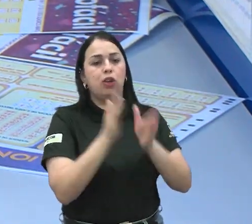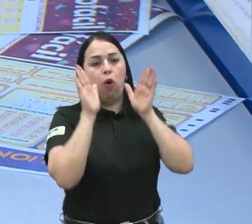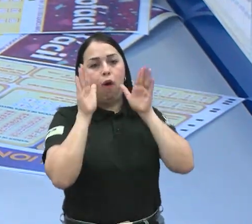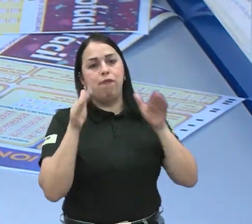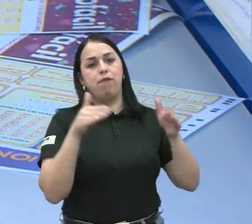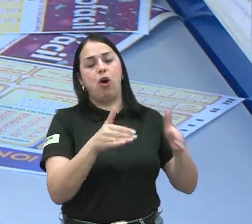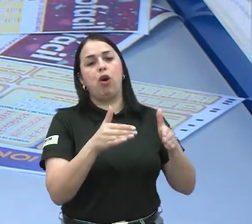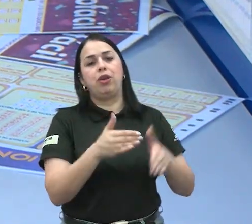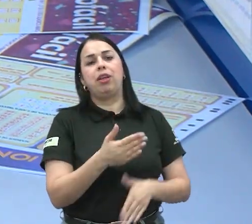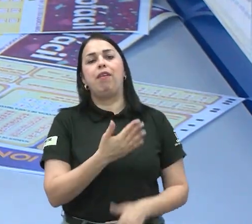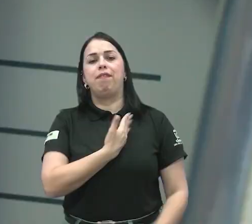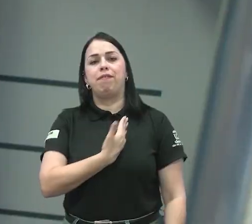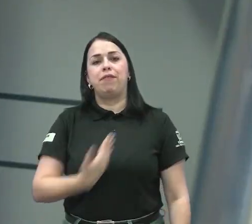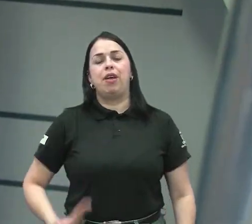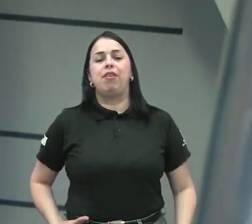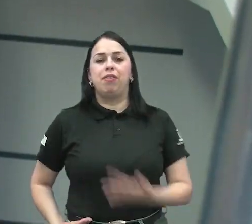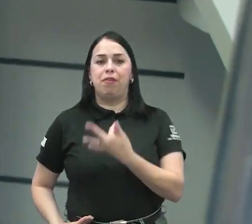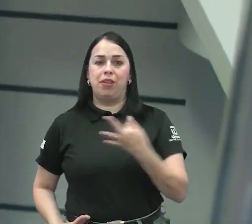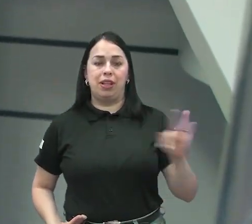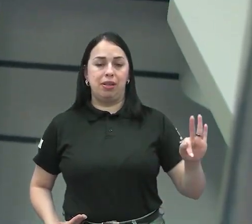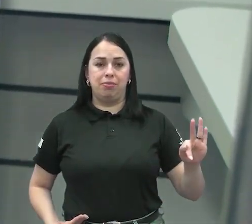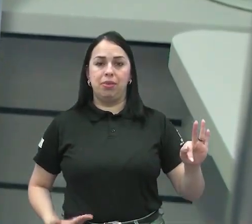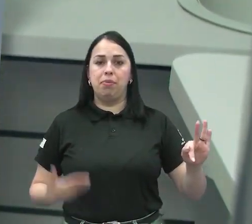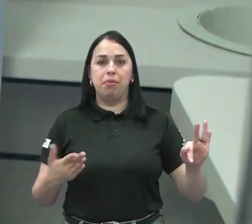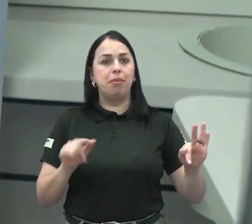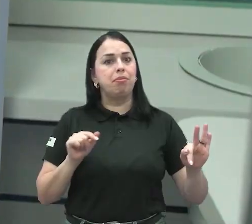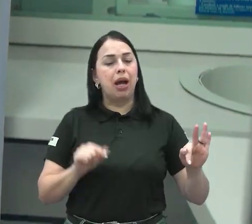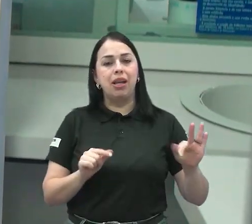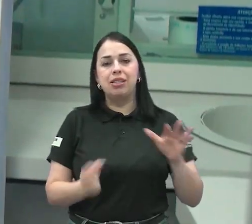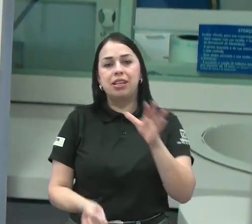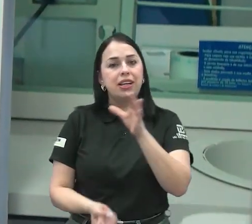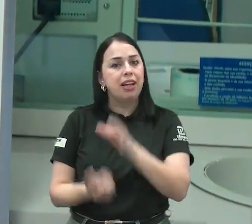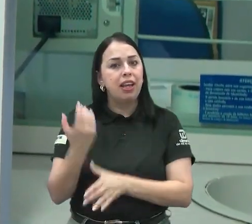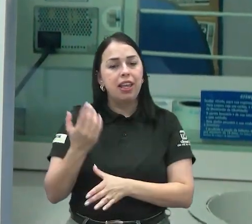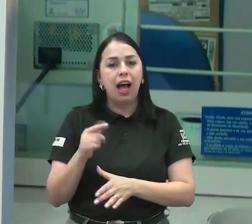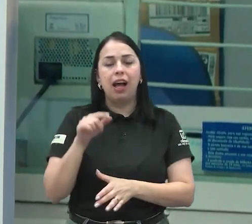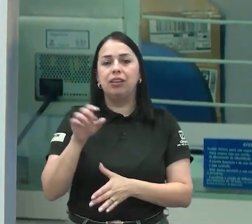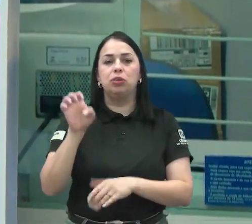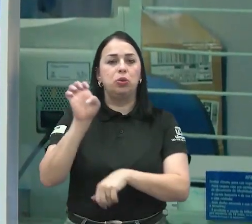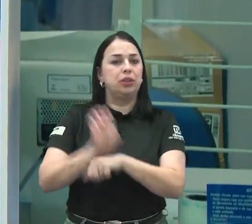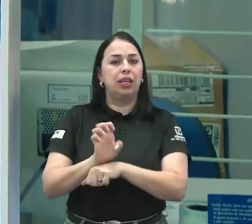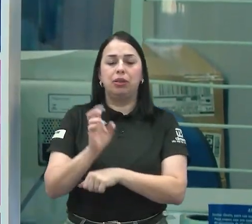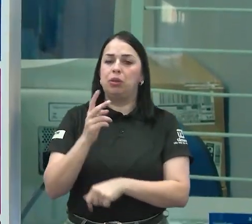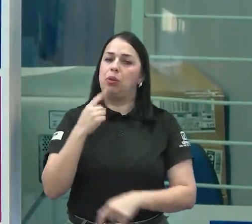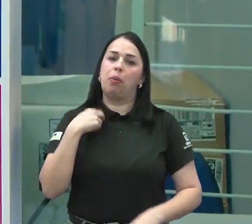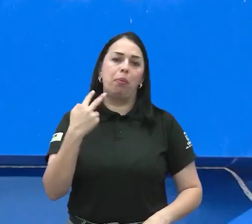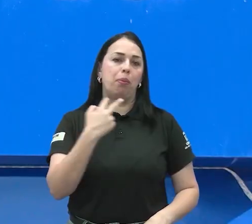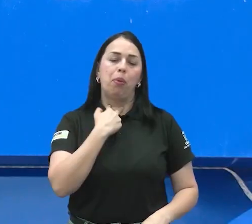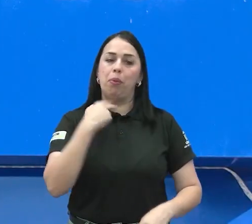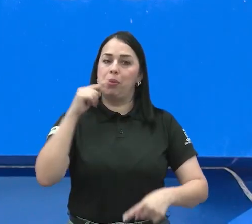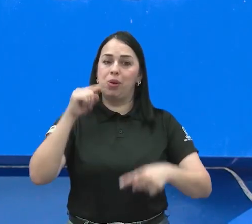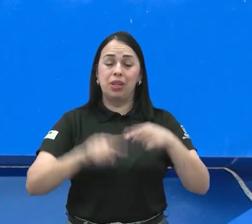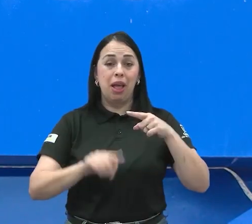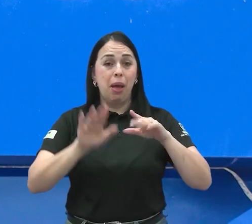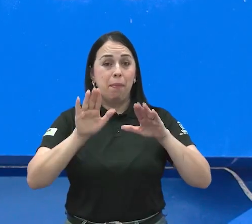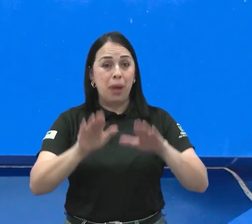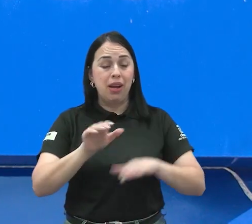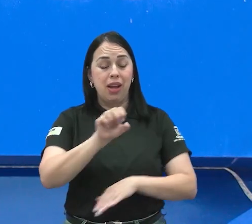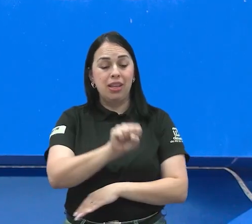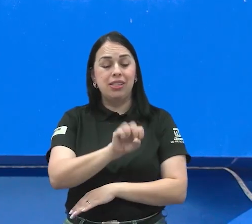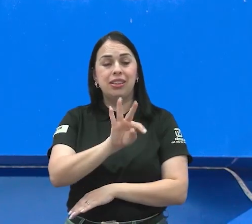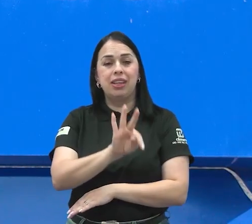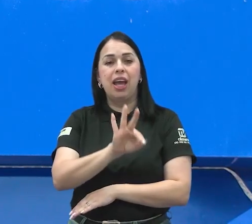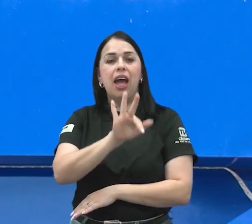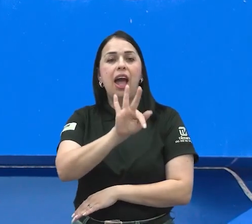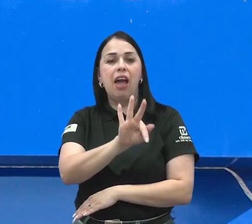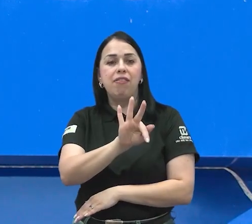competência exclusiva da União, não sendo permitida a criação de loterias por estados e municípios. No entanto, o